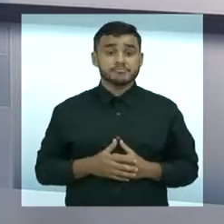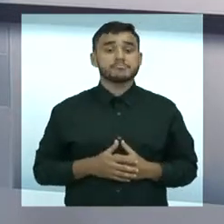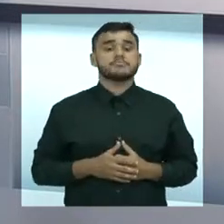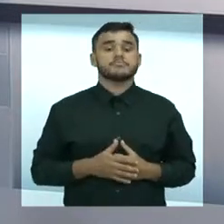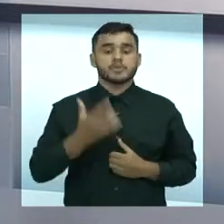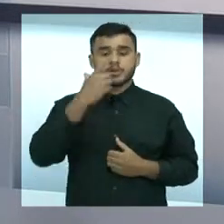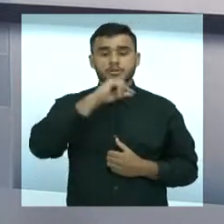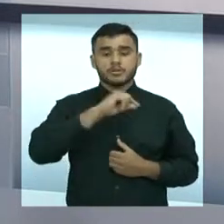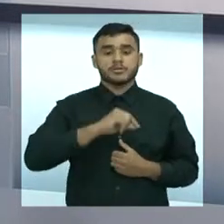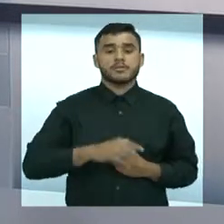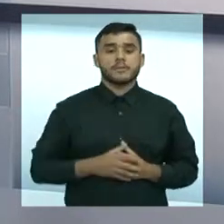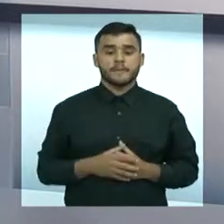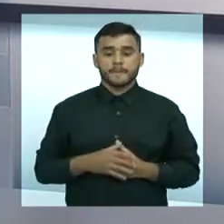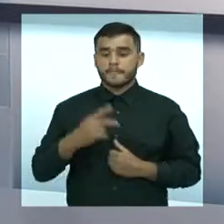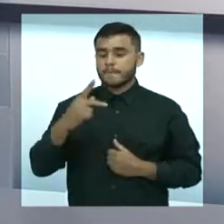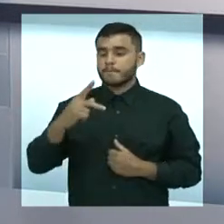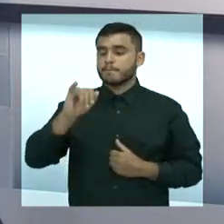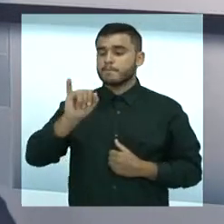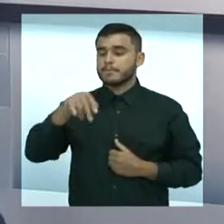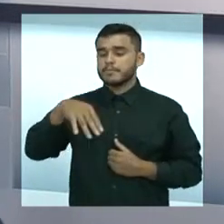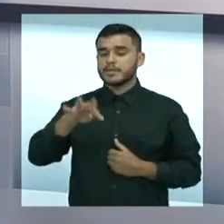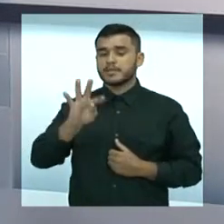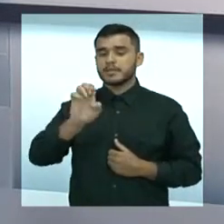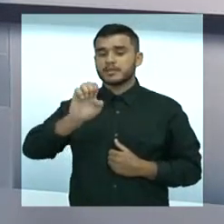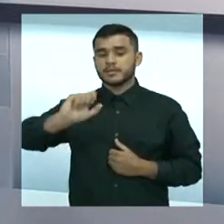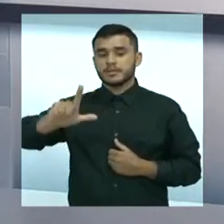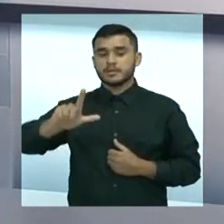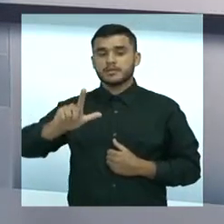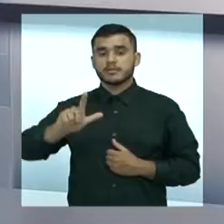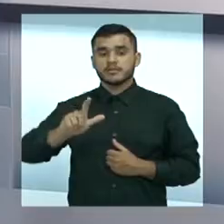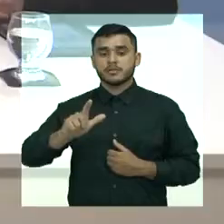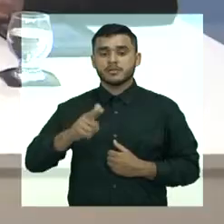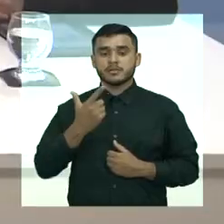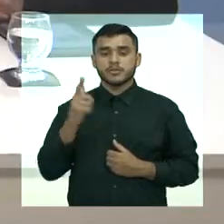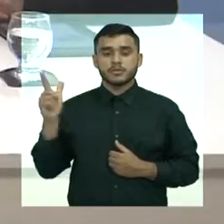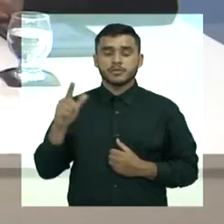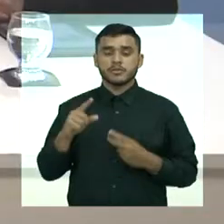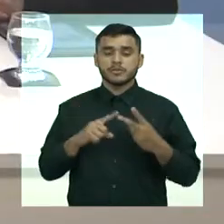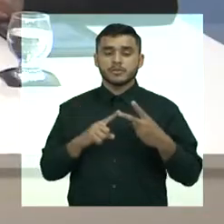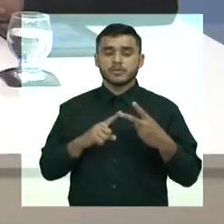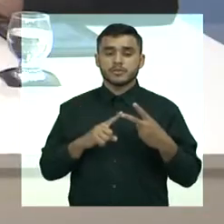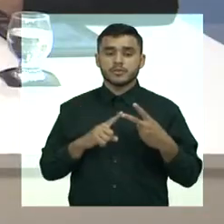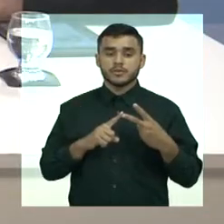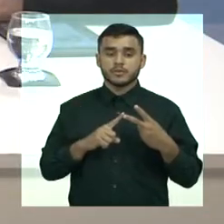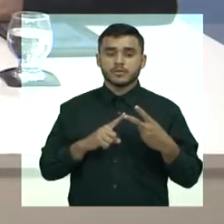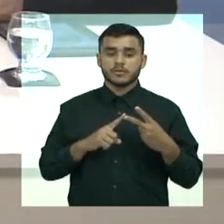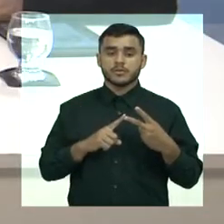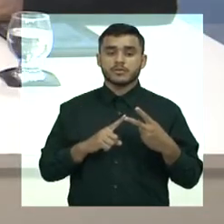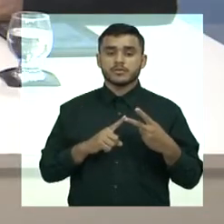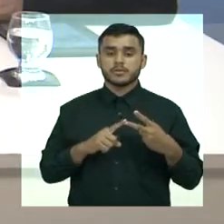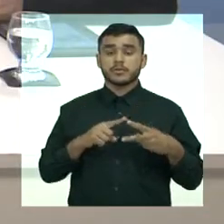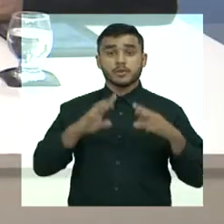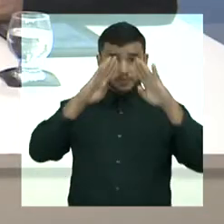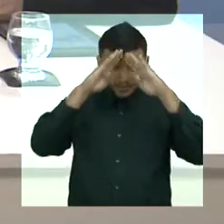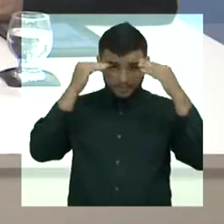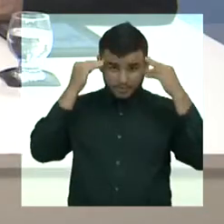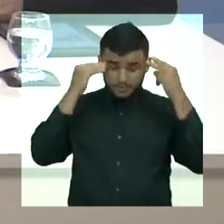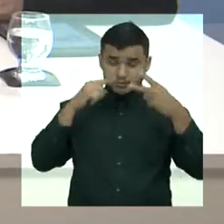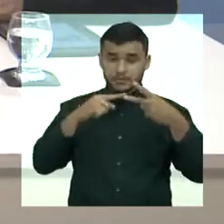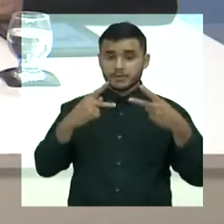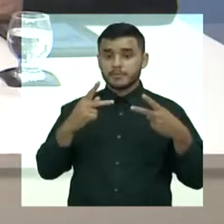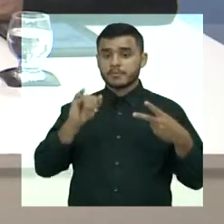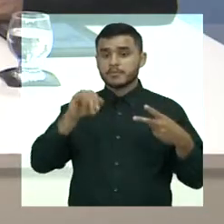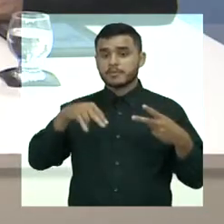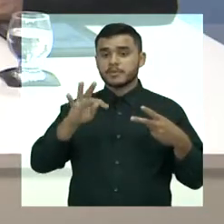o senador José Pimentel e eram duas vagas, né? Era o senador Eunício Oliveira e o senador Zé que Pimentel. O Lula fez aquela propaganda,